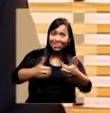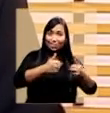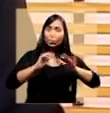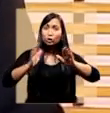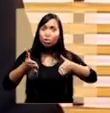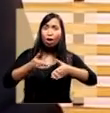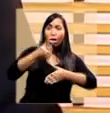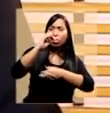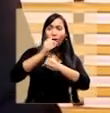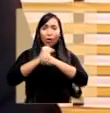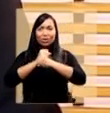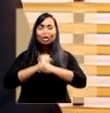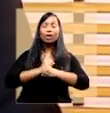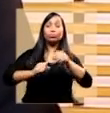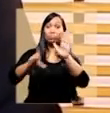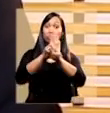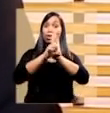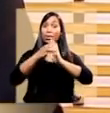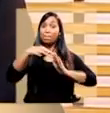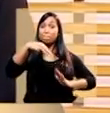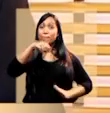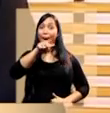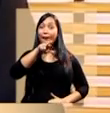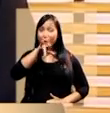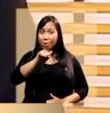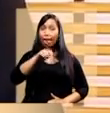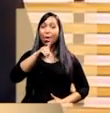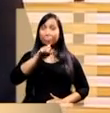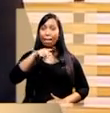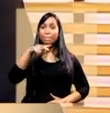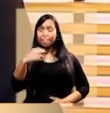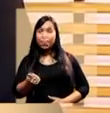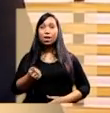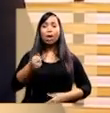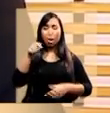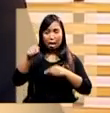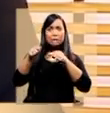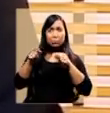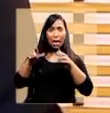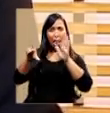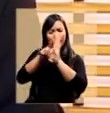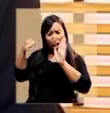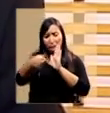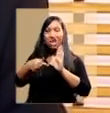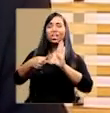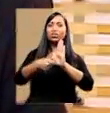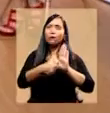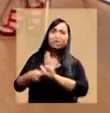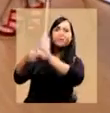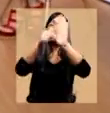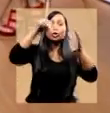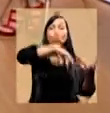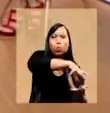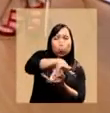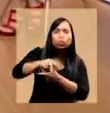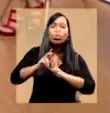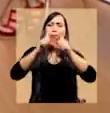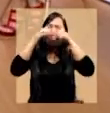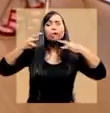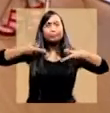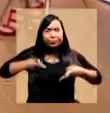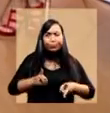Gente, já são 10 anos da Lei Maria da Penha, a gente fala, discute, essa lei é referência mundial, mas a violência contra a